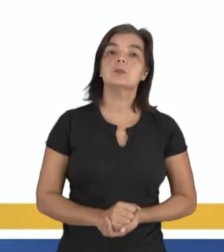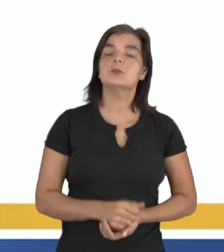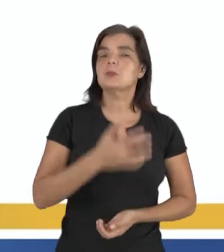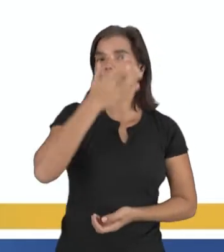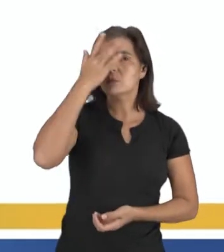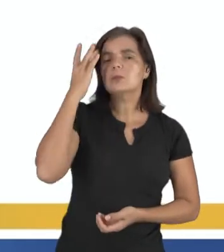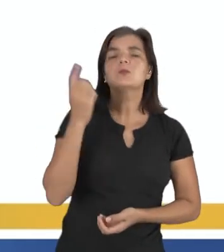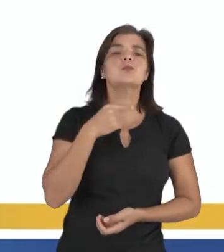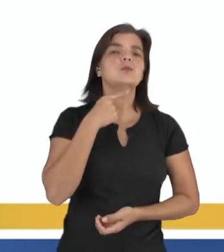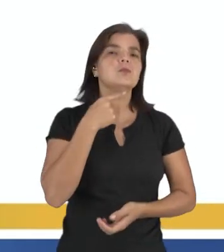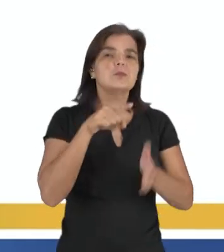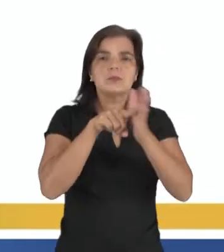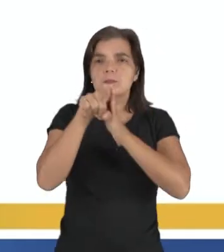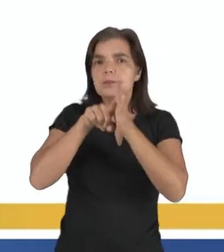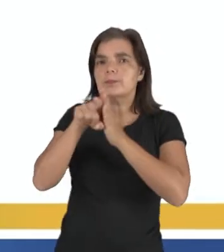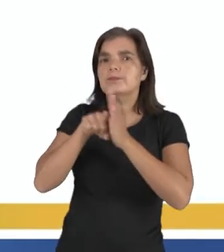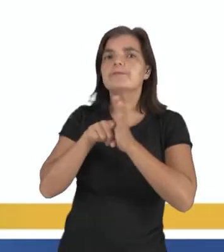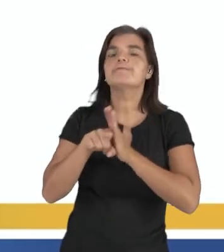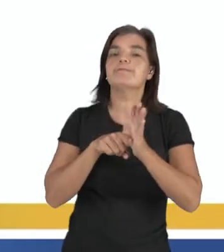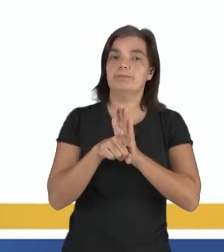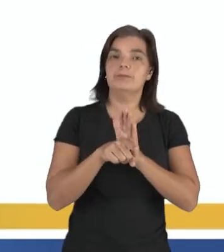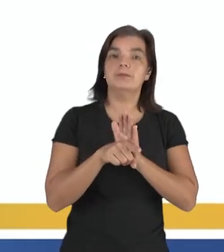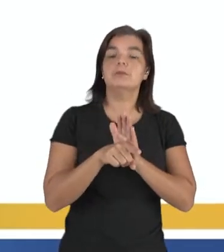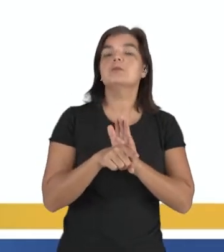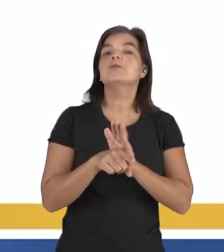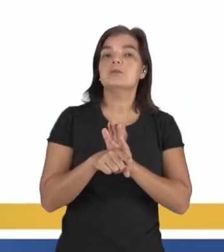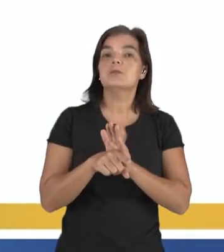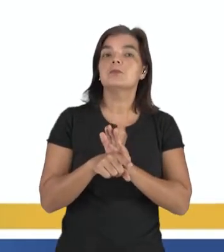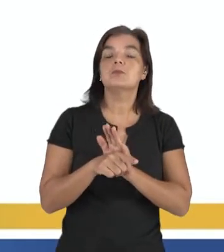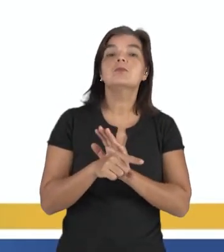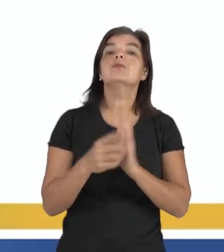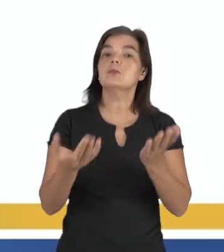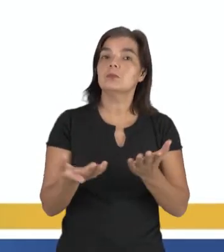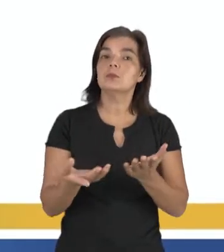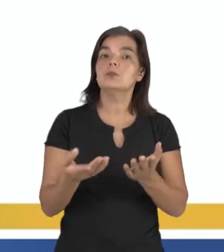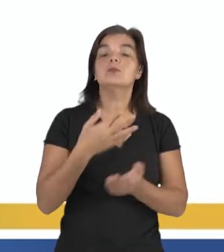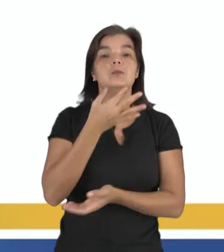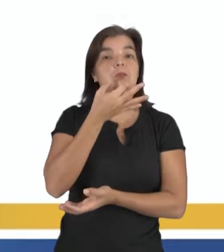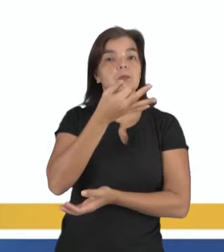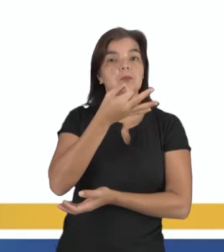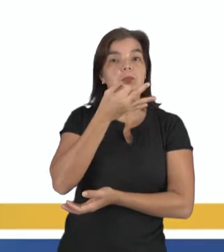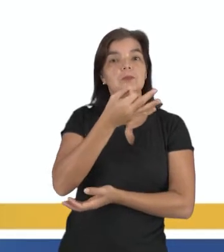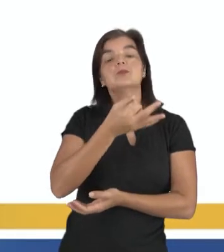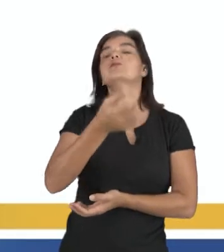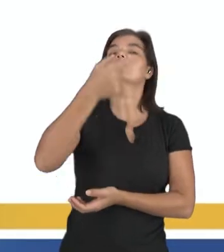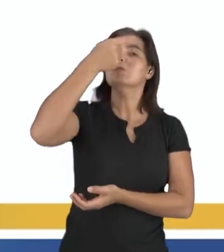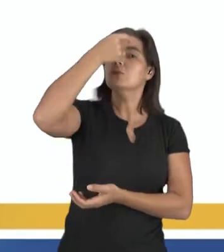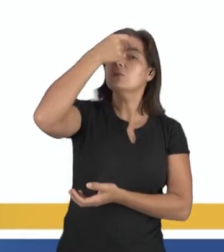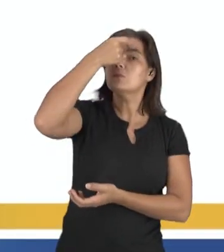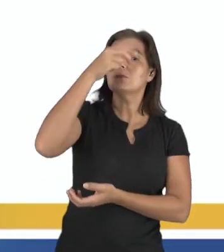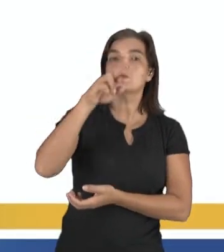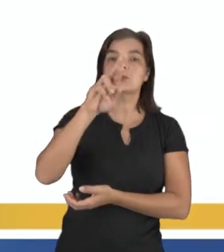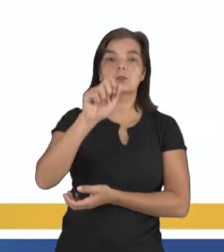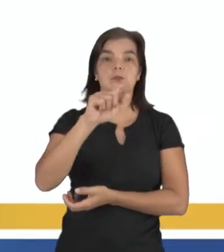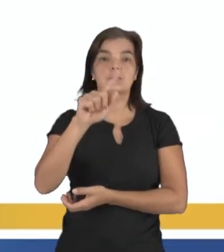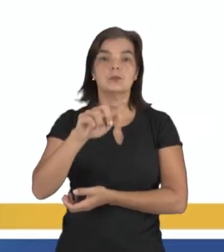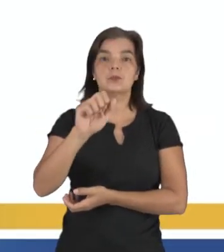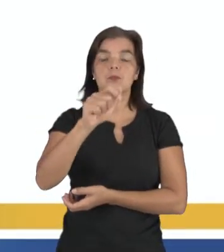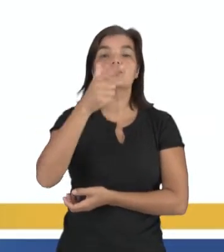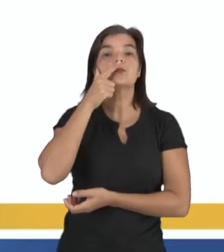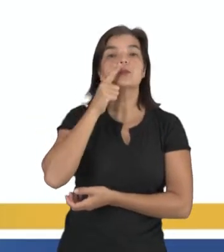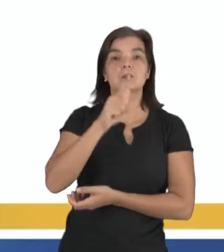aquele que duvida, que investiga, que suspende o juízo, ele faz uma crítica à capacidade da razão humana